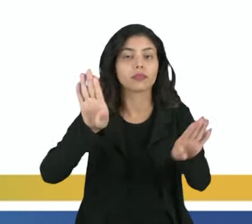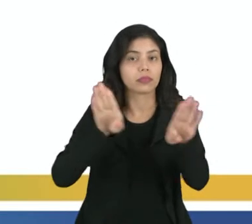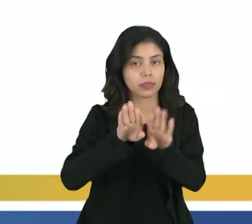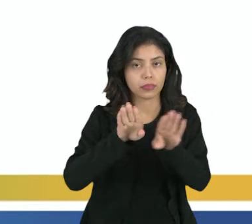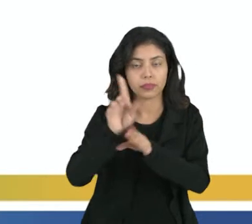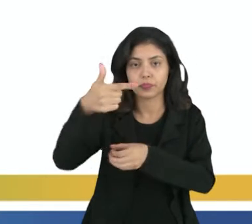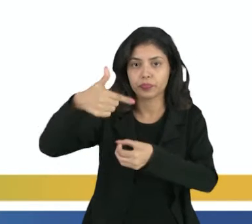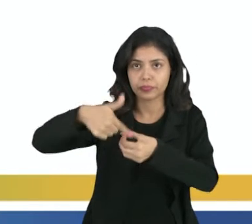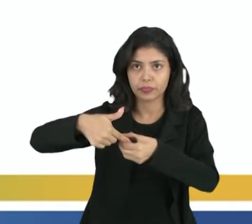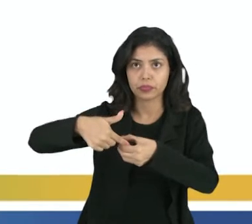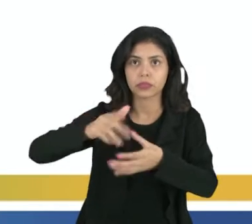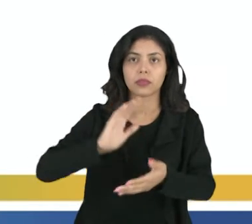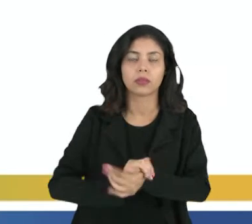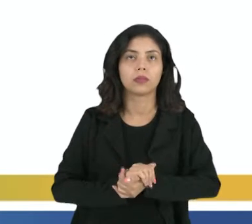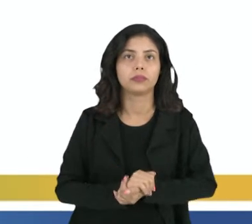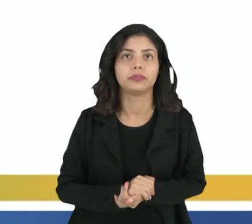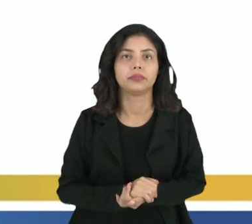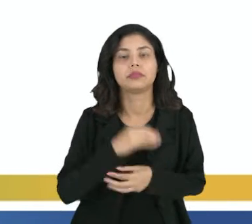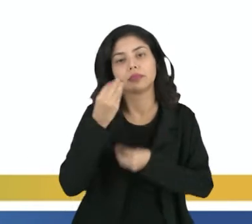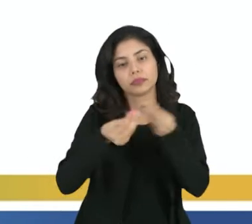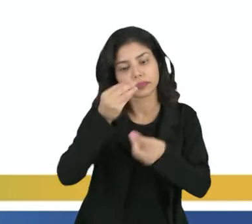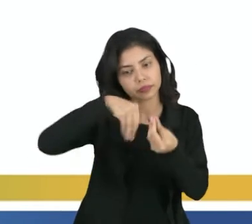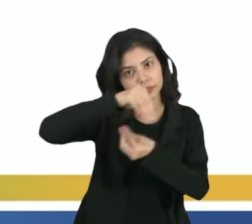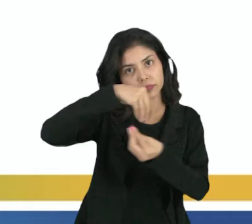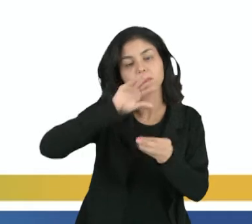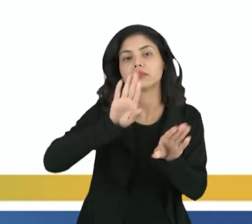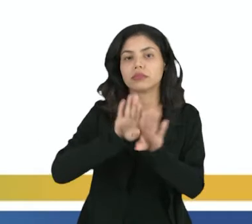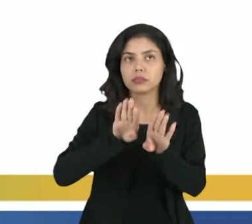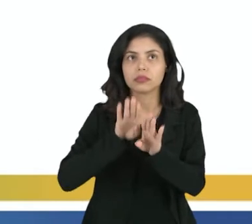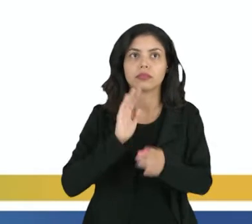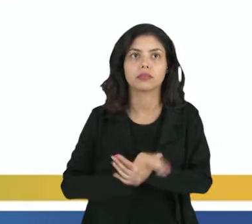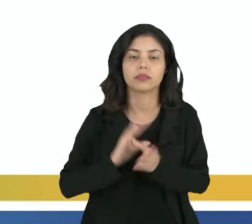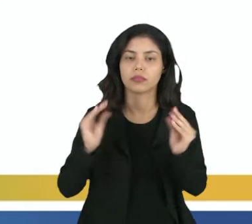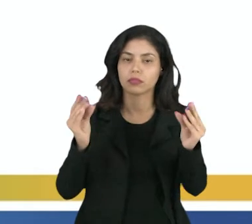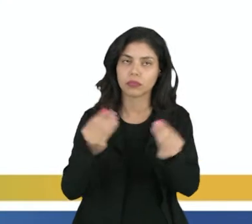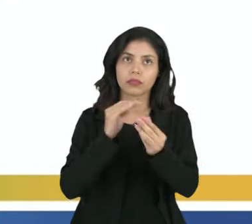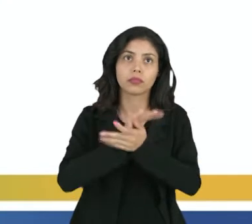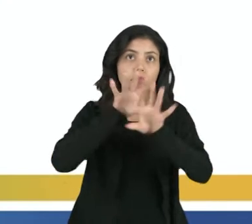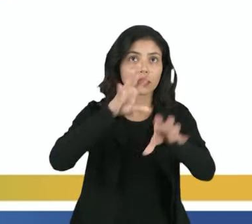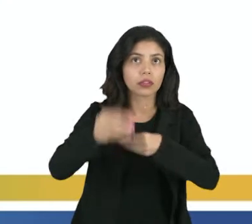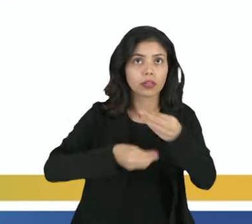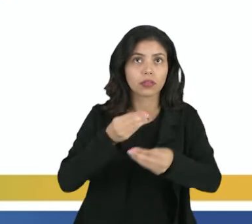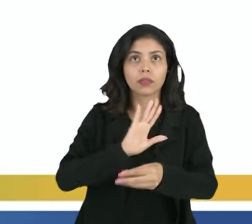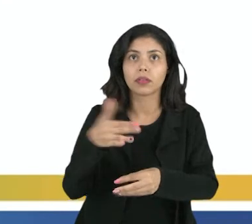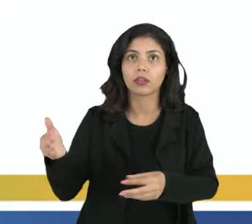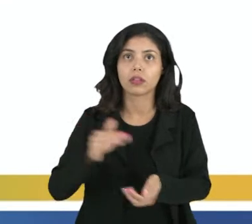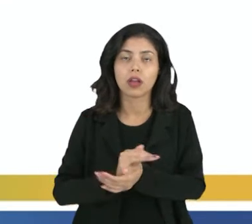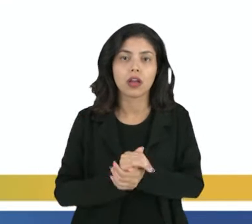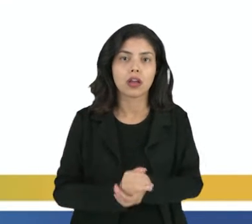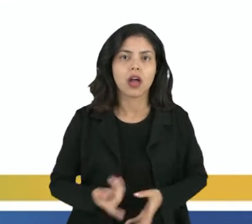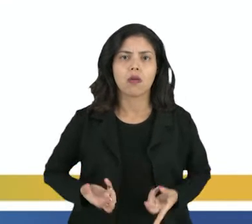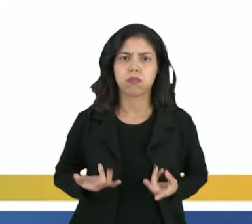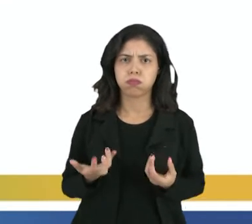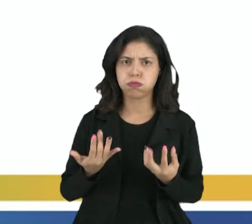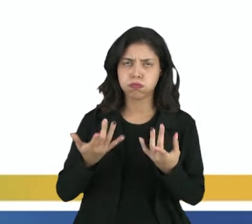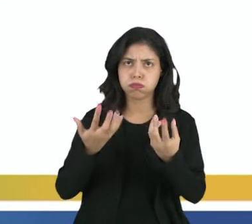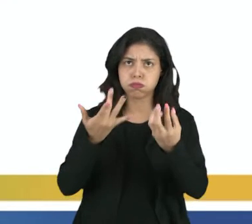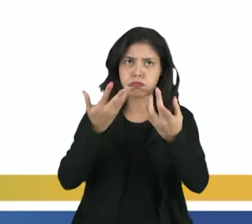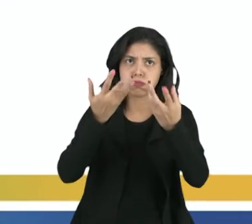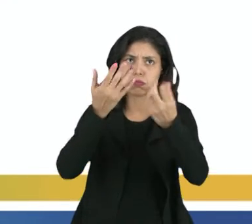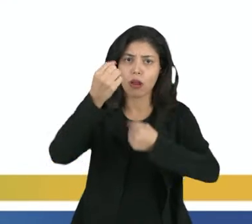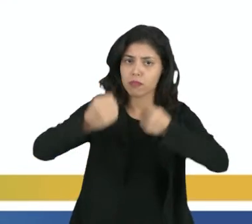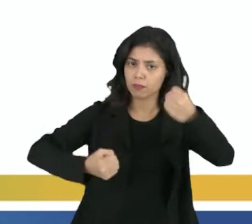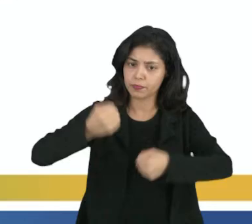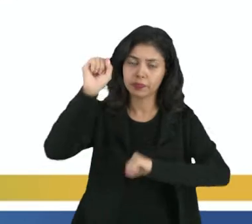que a gente tem a reação de combustão com esses com essas substâncias assim quando esses combustíveis são queimados